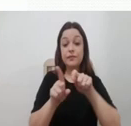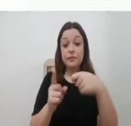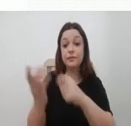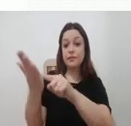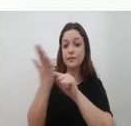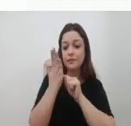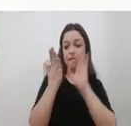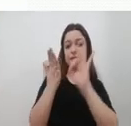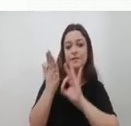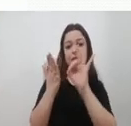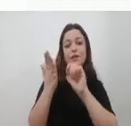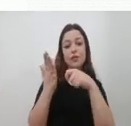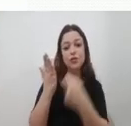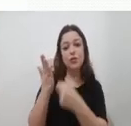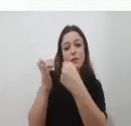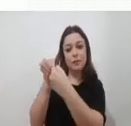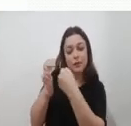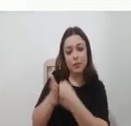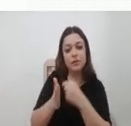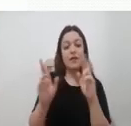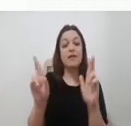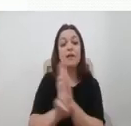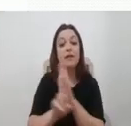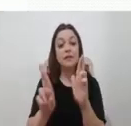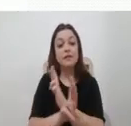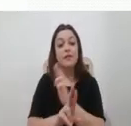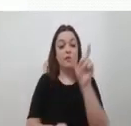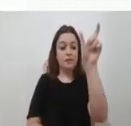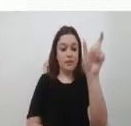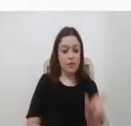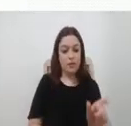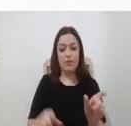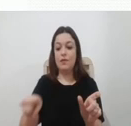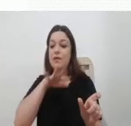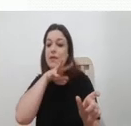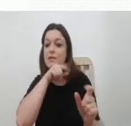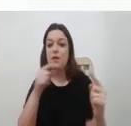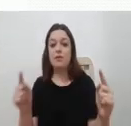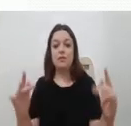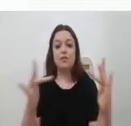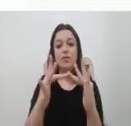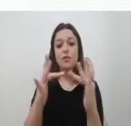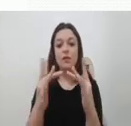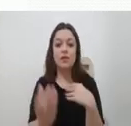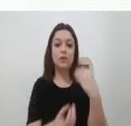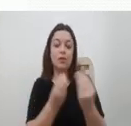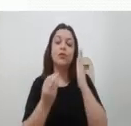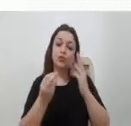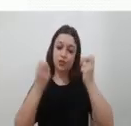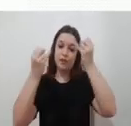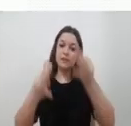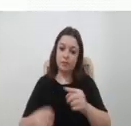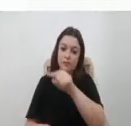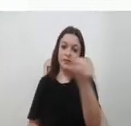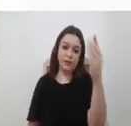Aqui nesses indicadores da relação tutor-animal é basicamente um apanhado de tudo que eu já expliquei para vocês antes, né, dos